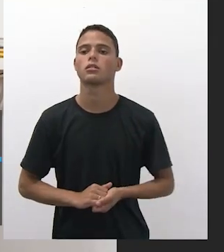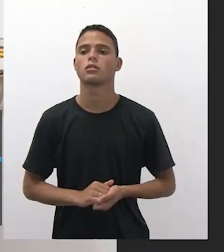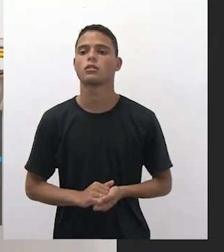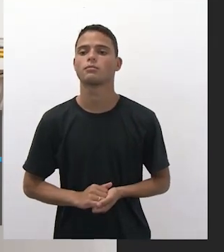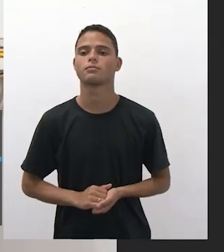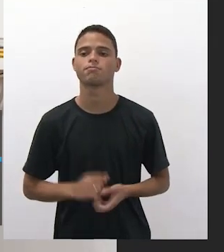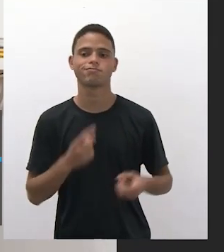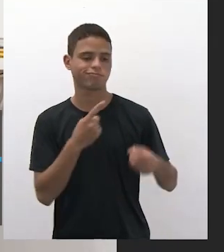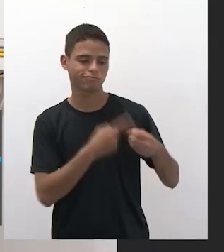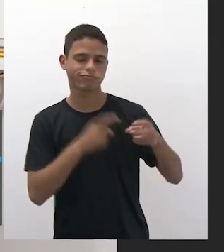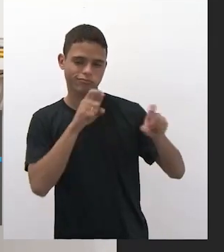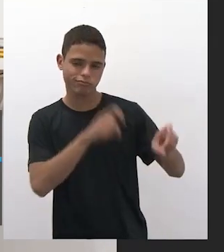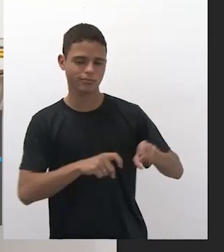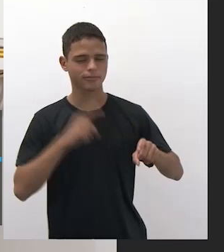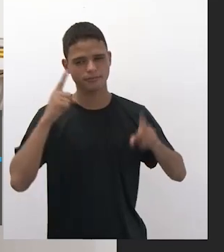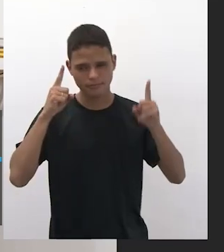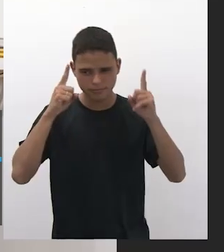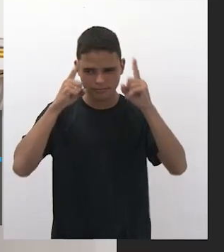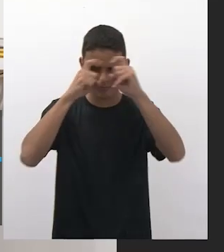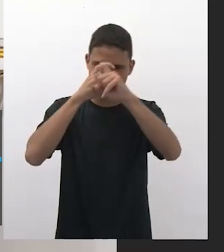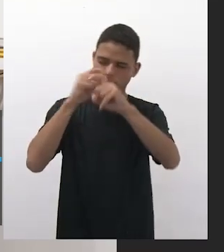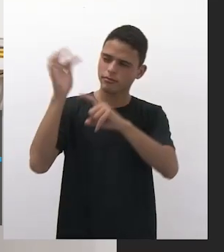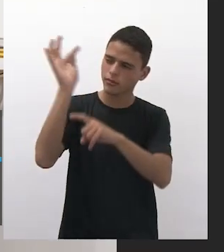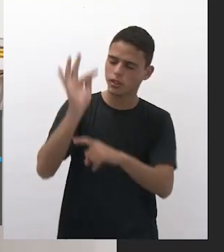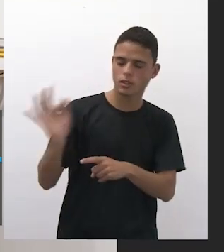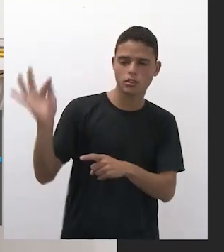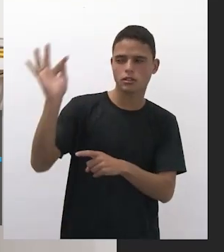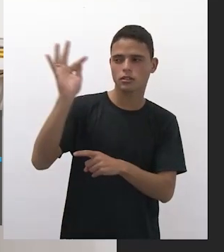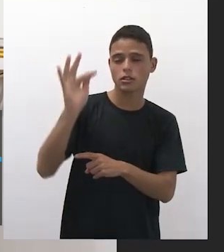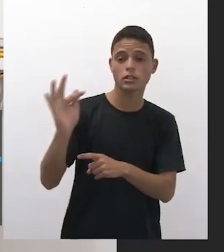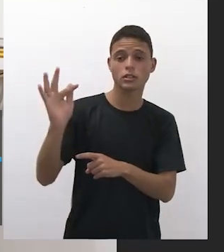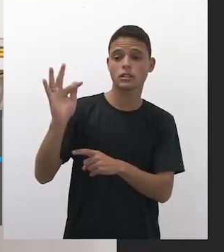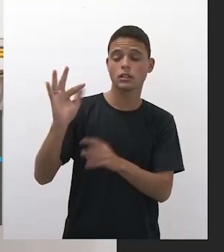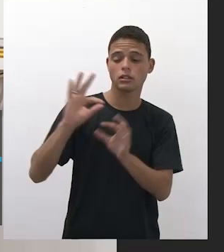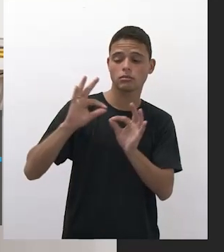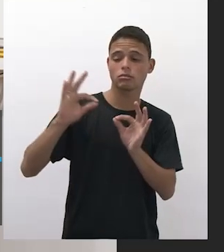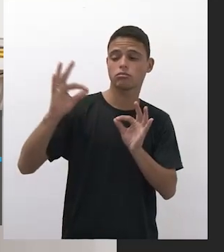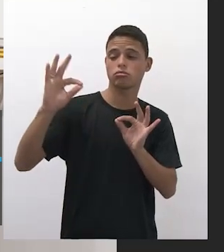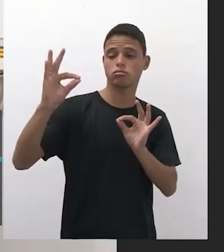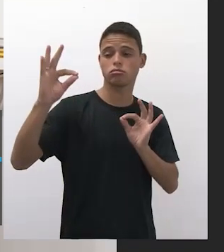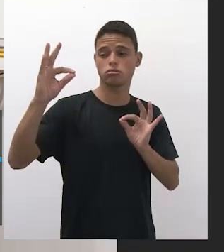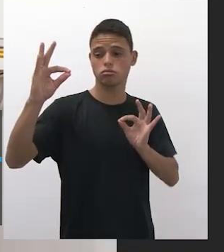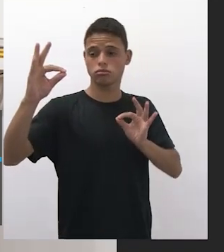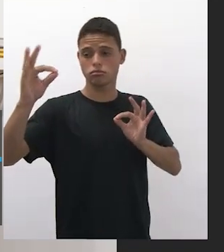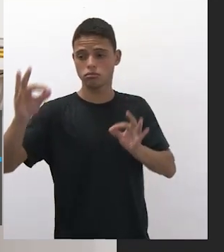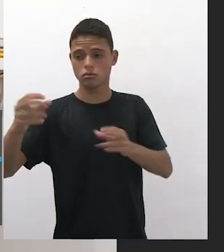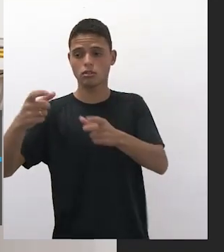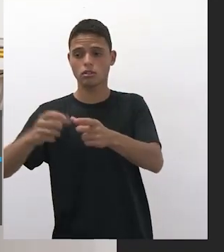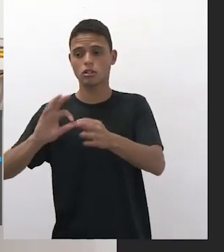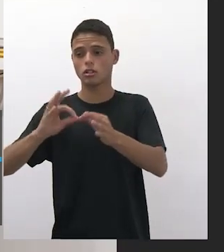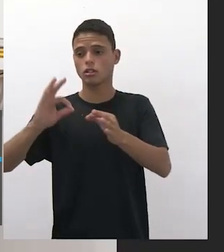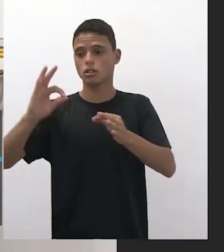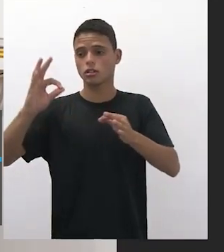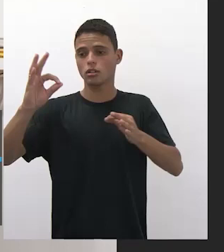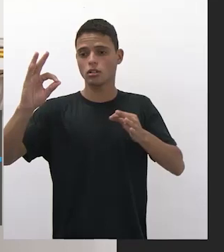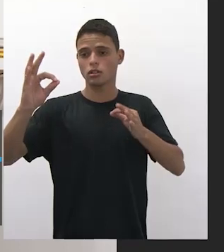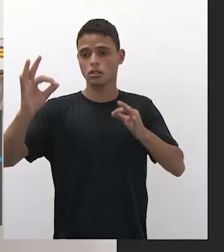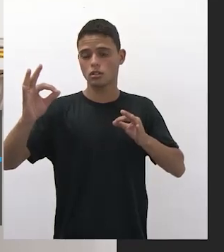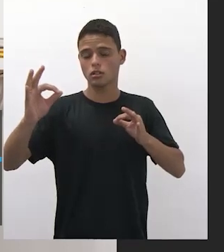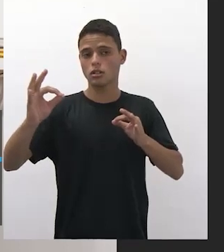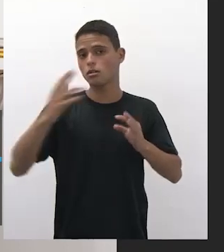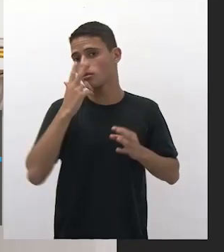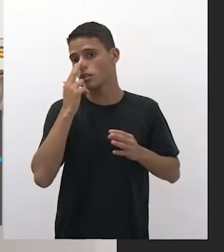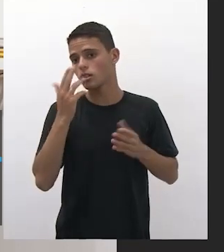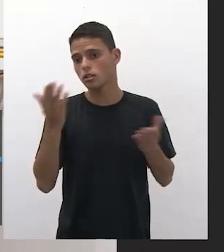interior, tudo muito difícil, né, faculdade, era cidades longes, até hoje, acho que